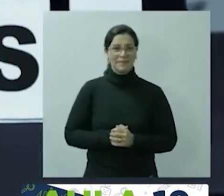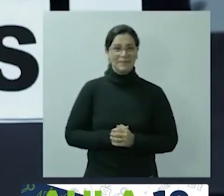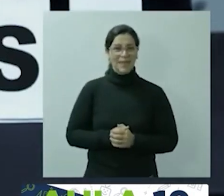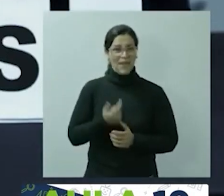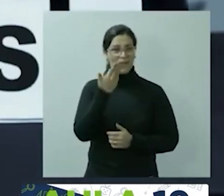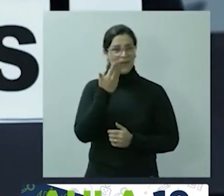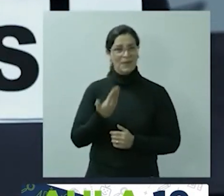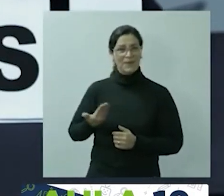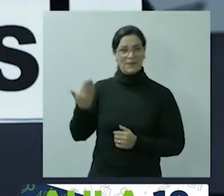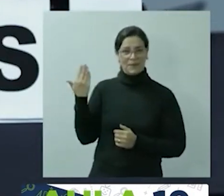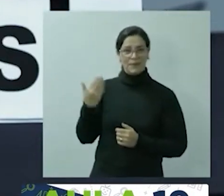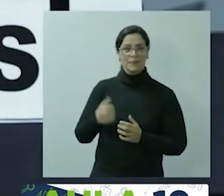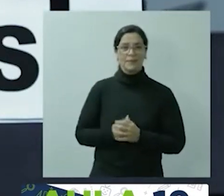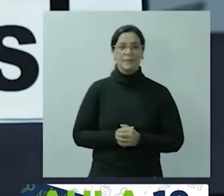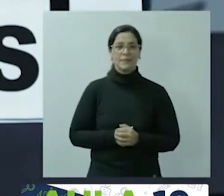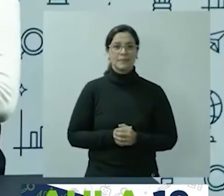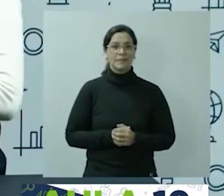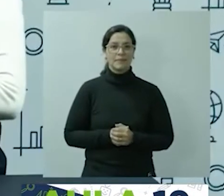Vejam aqui.